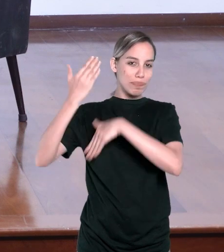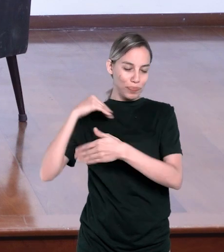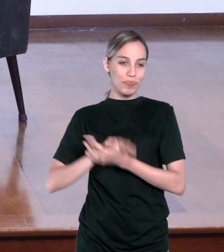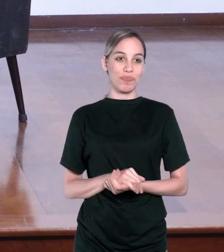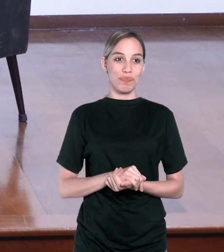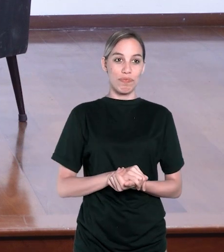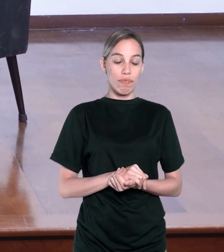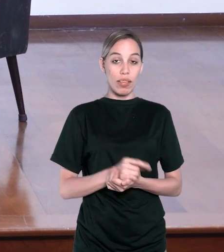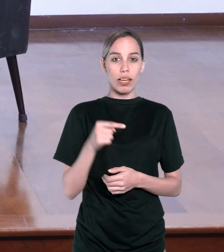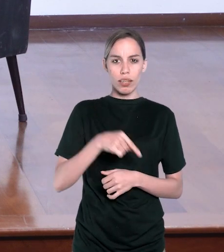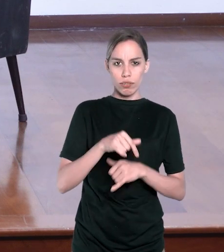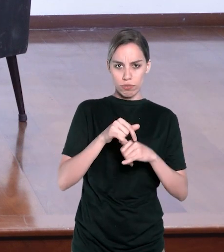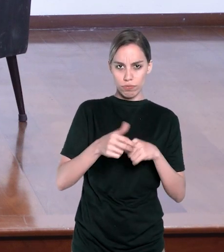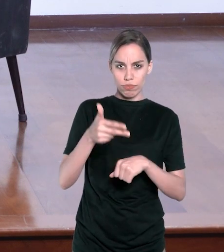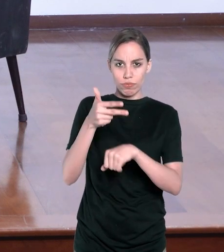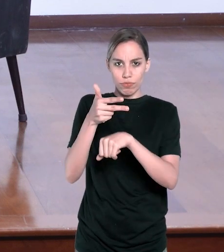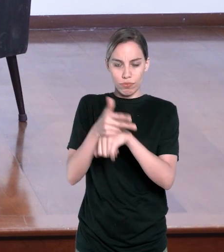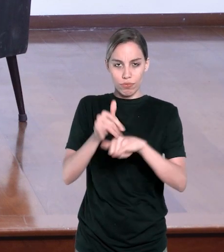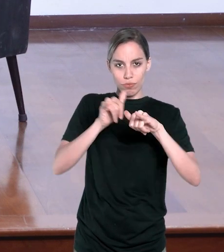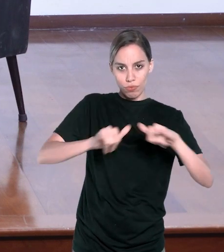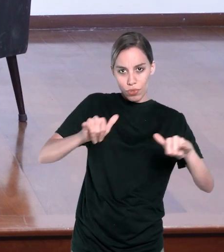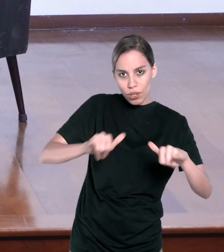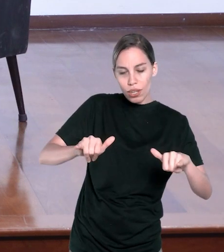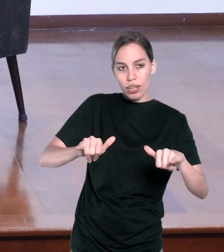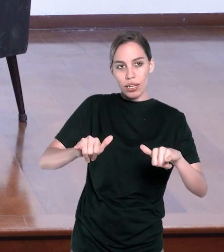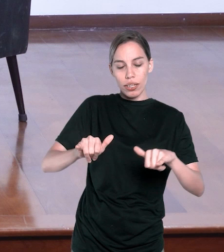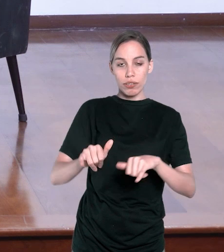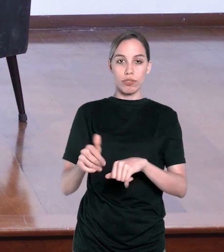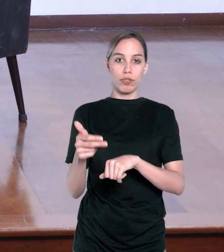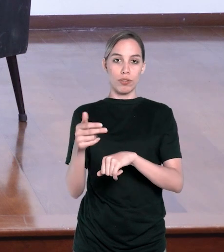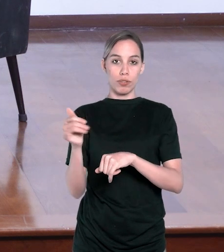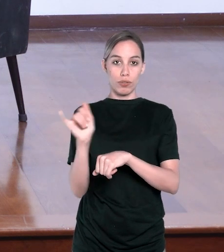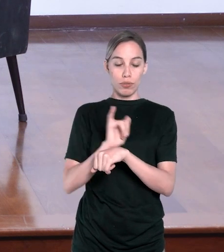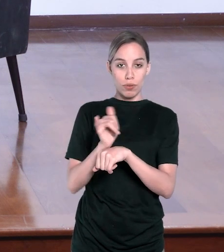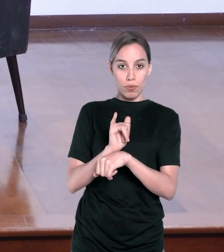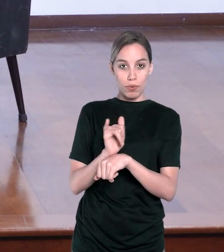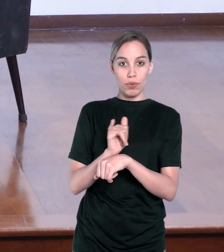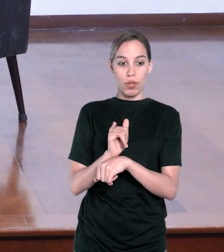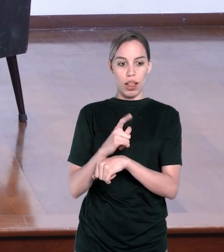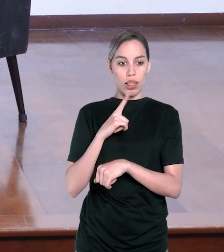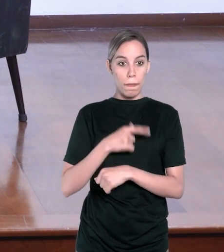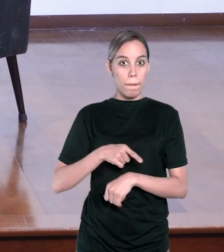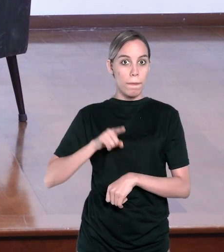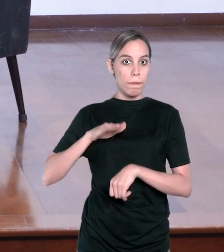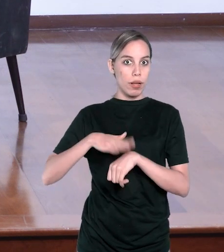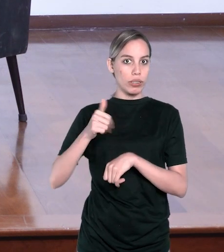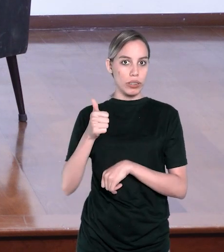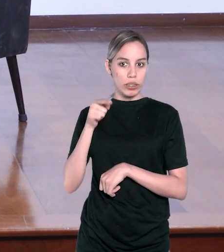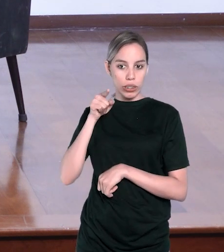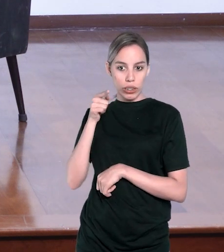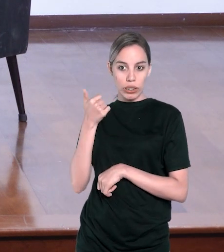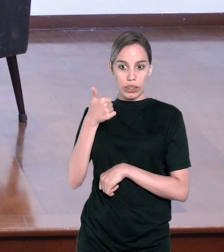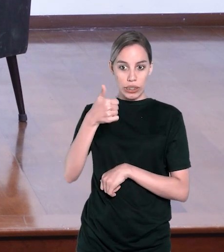jornalista e escritora Marta Batalha está sentada à direita de Afonso. Marta é uma mulher branca de cabelos castanho escuro